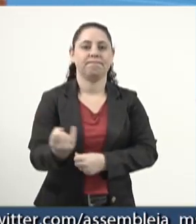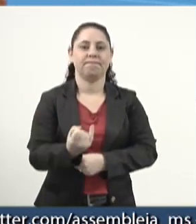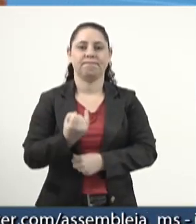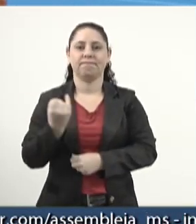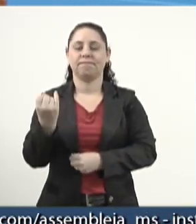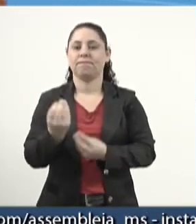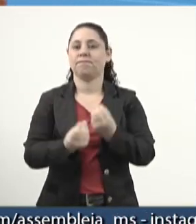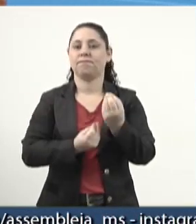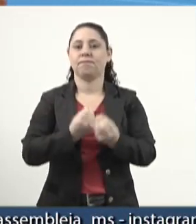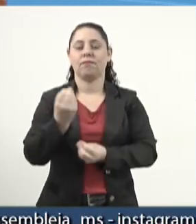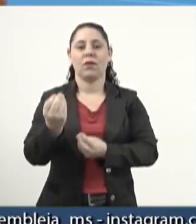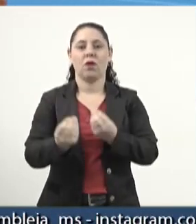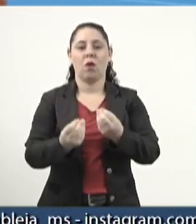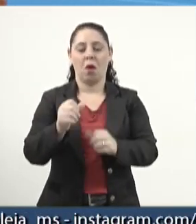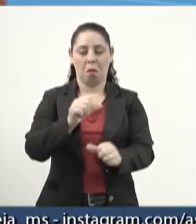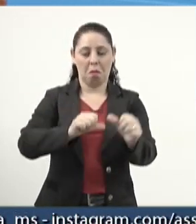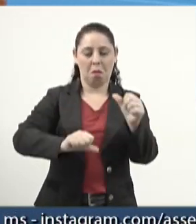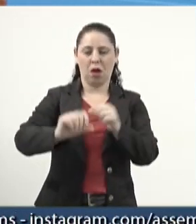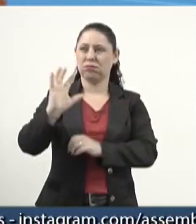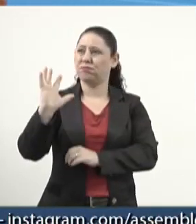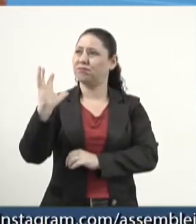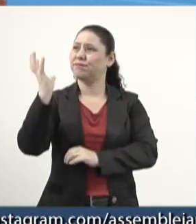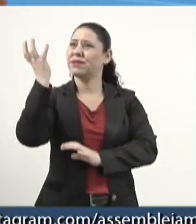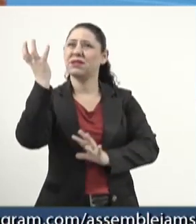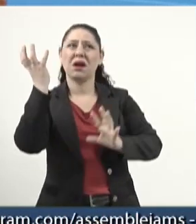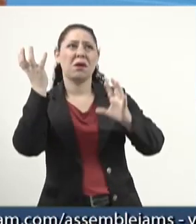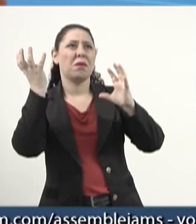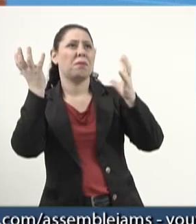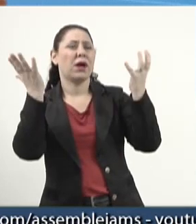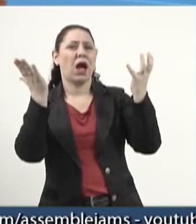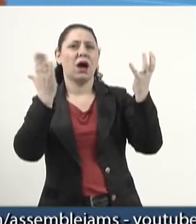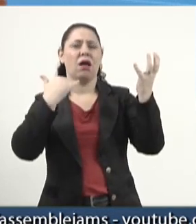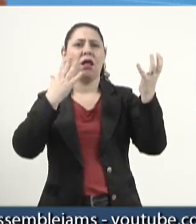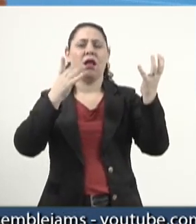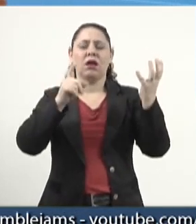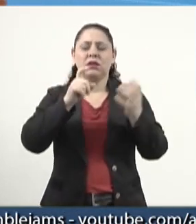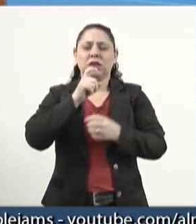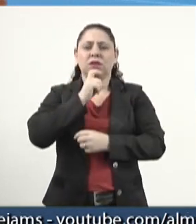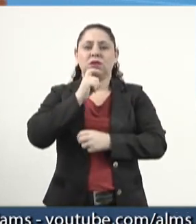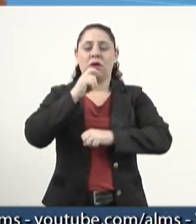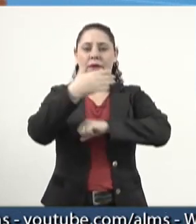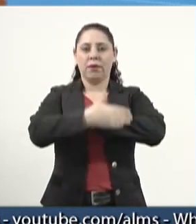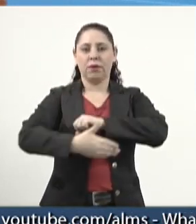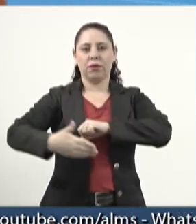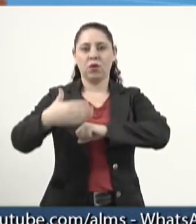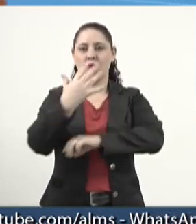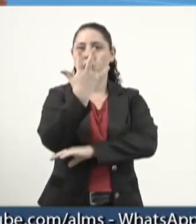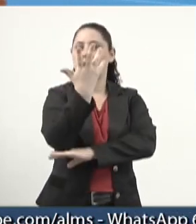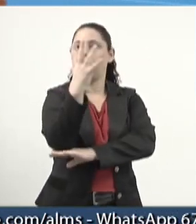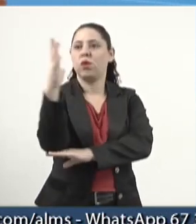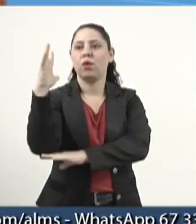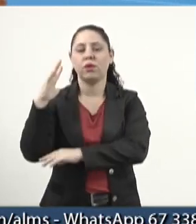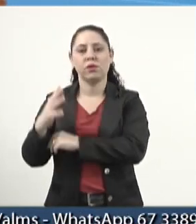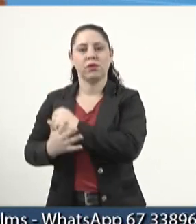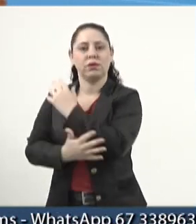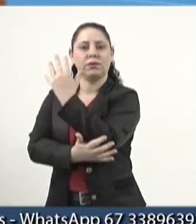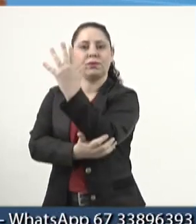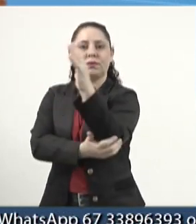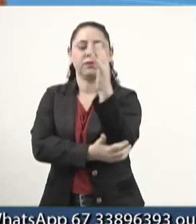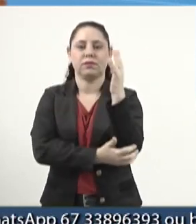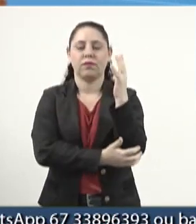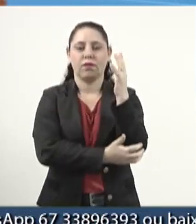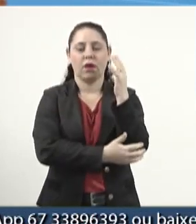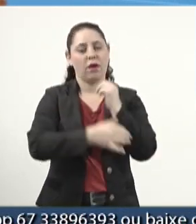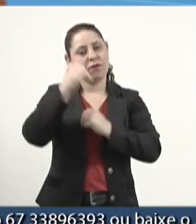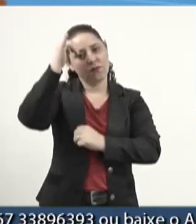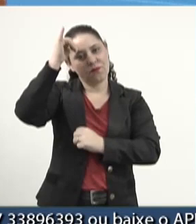fundamentais, como a das mudanças climáticas, da proteção ambiental, do combate